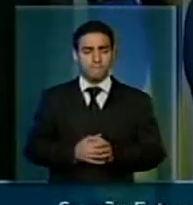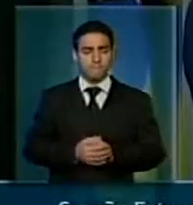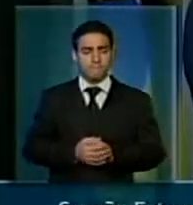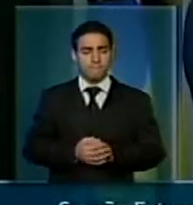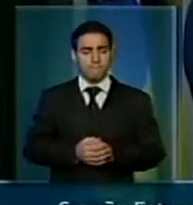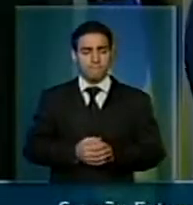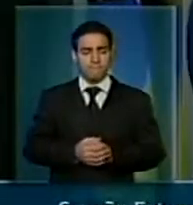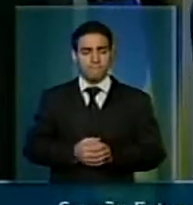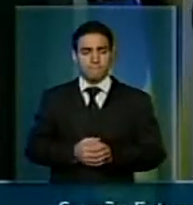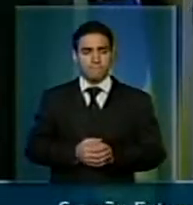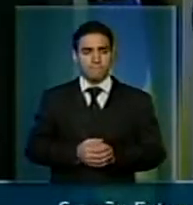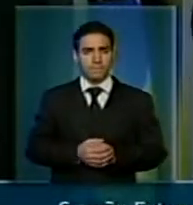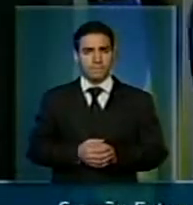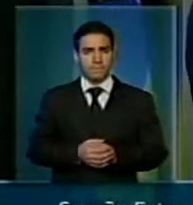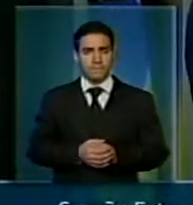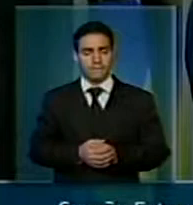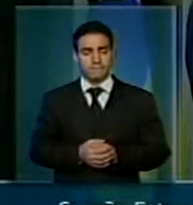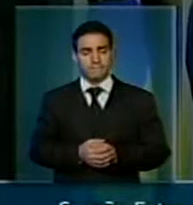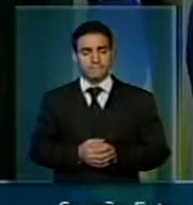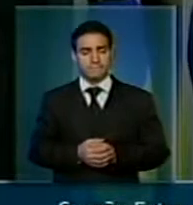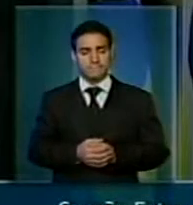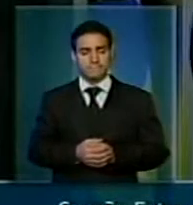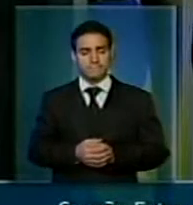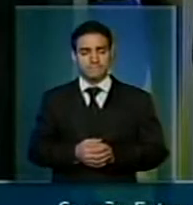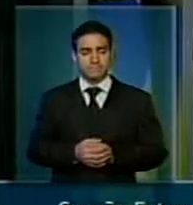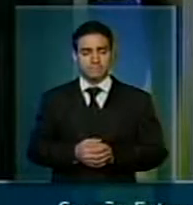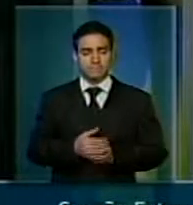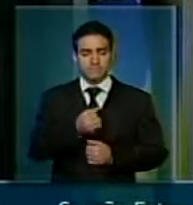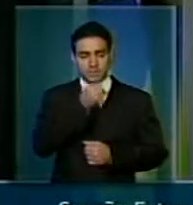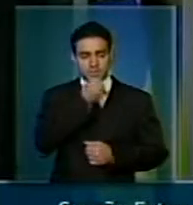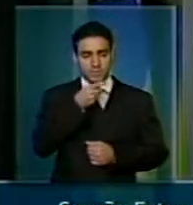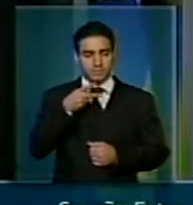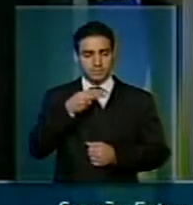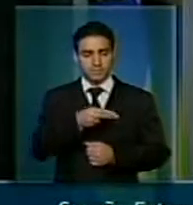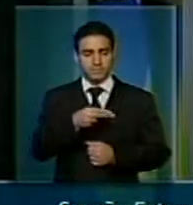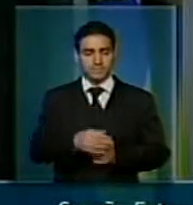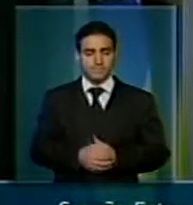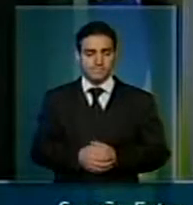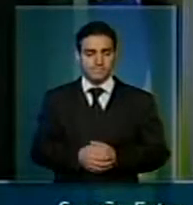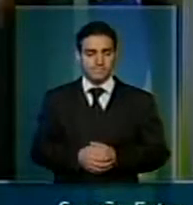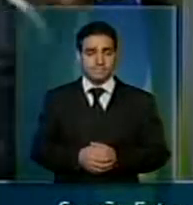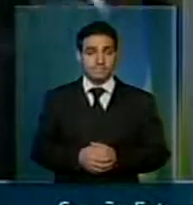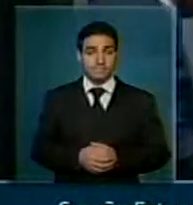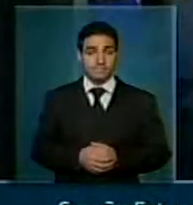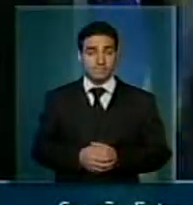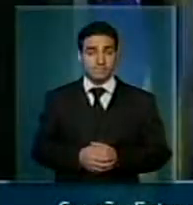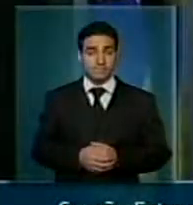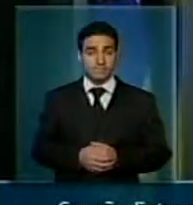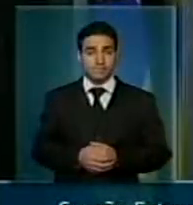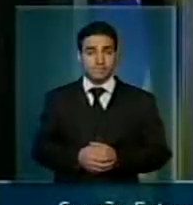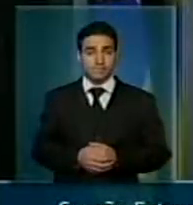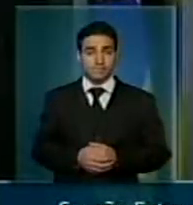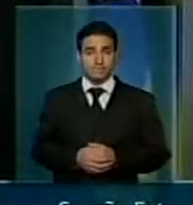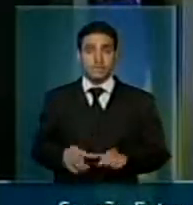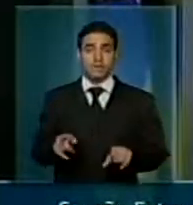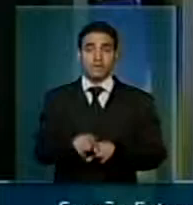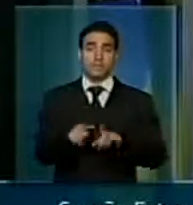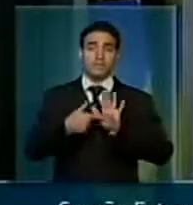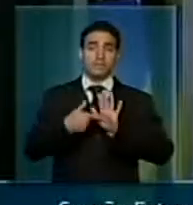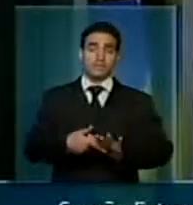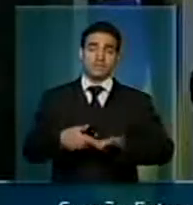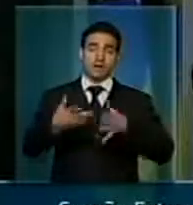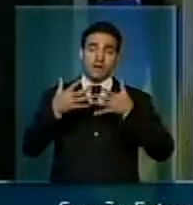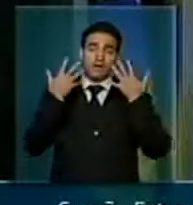Não, depende, veto não é, não pode ter veto. Eles não tiraram totalmente de mim, não foi? E de trazer a alegria